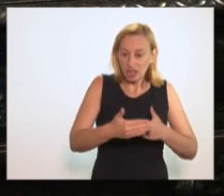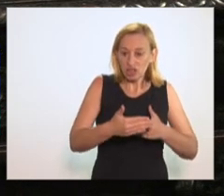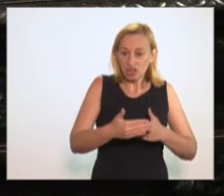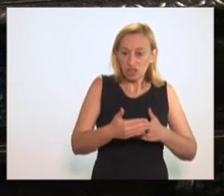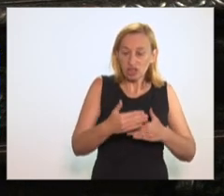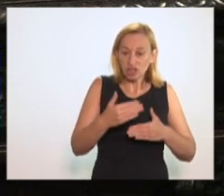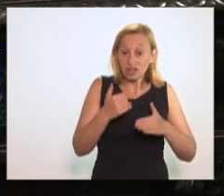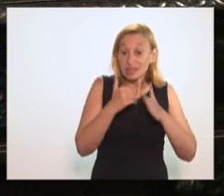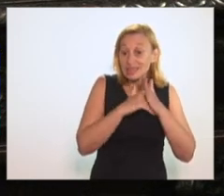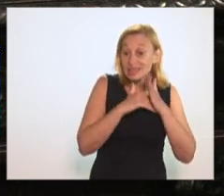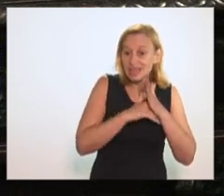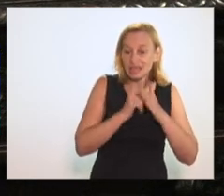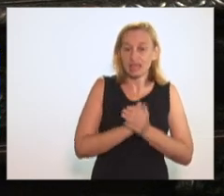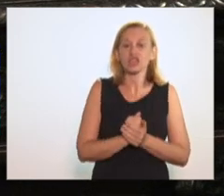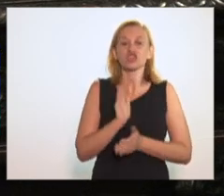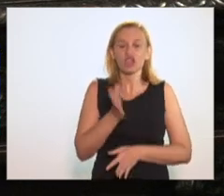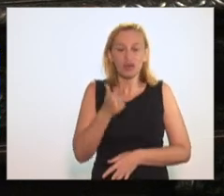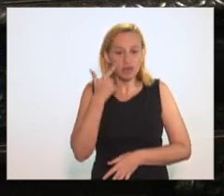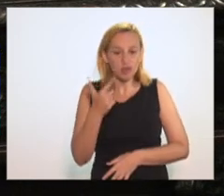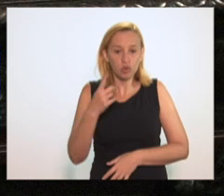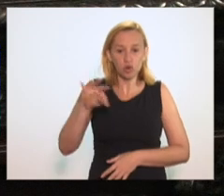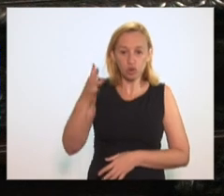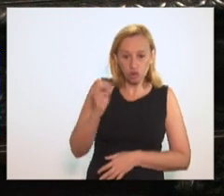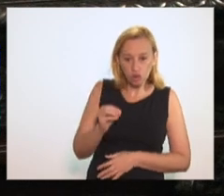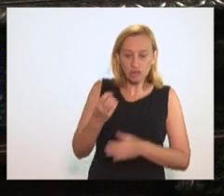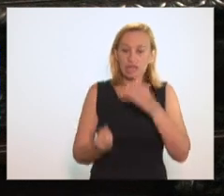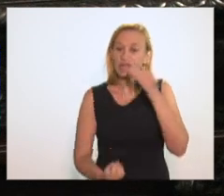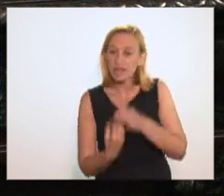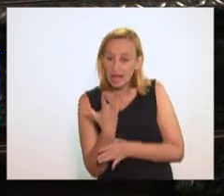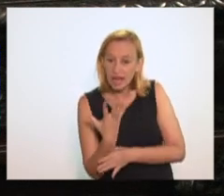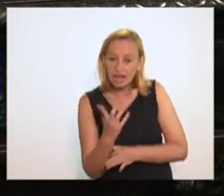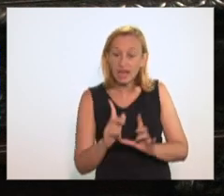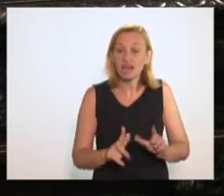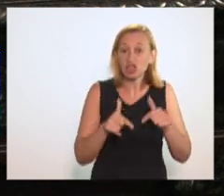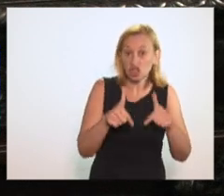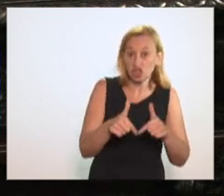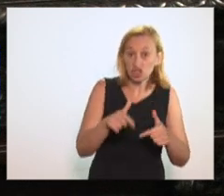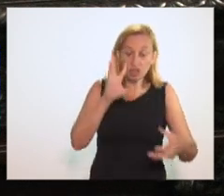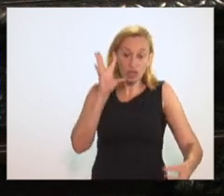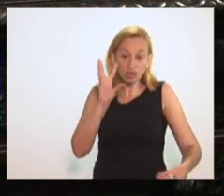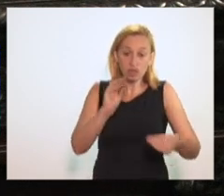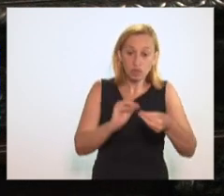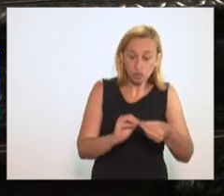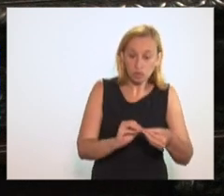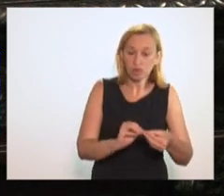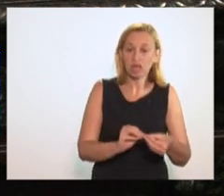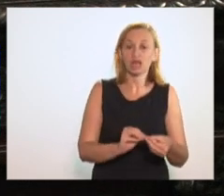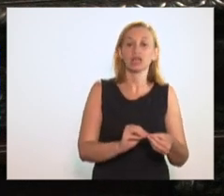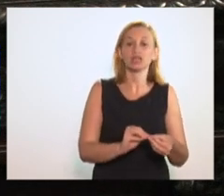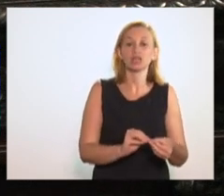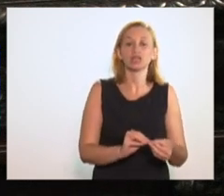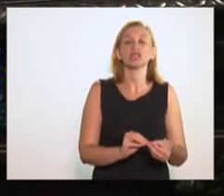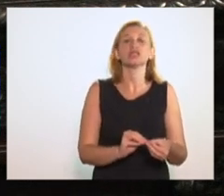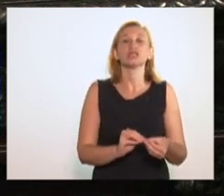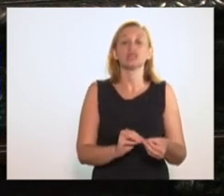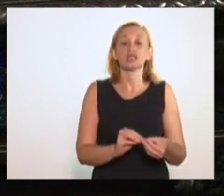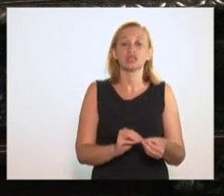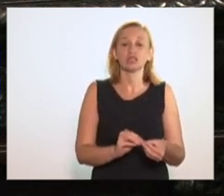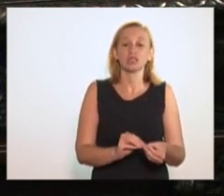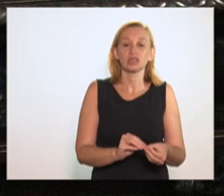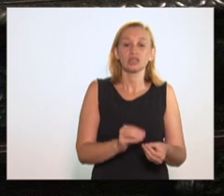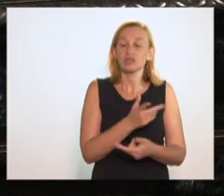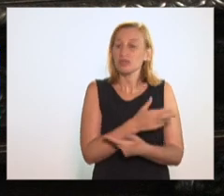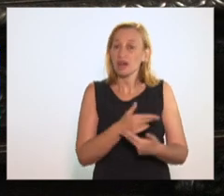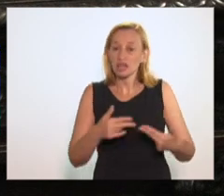serem fundados, realizados, incorporados com documentações, com